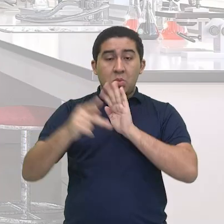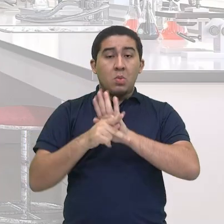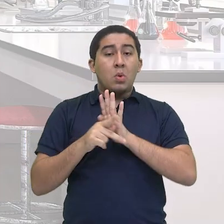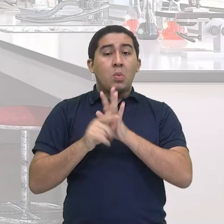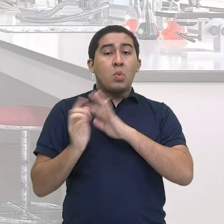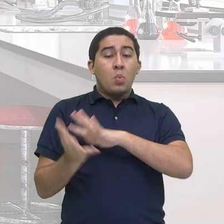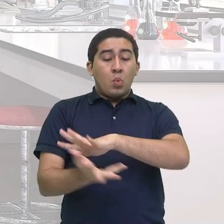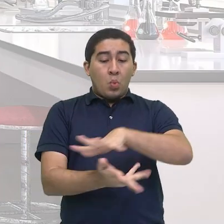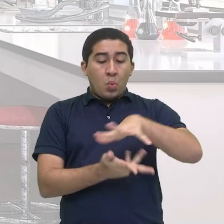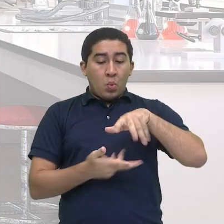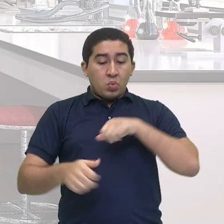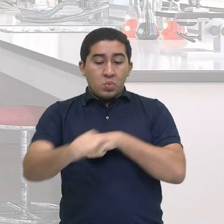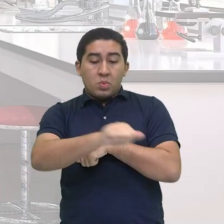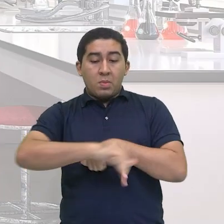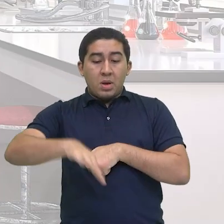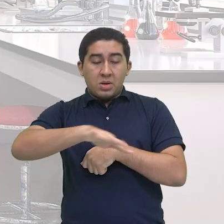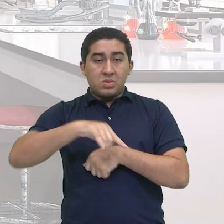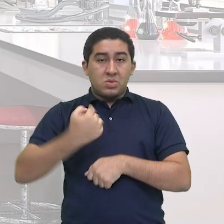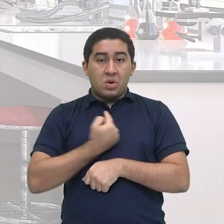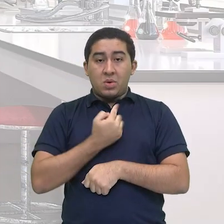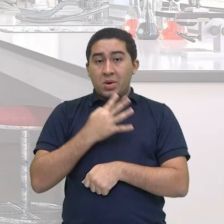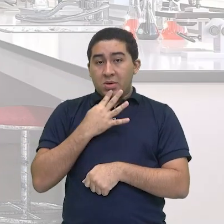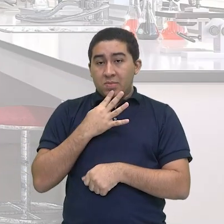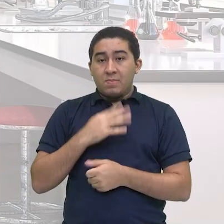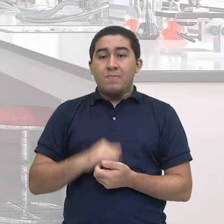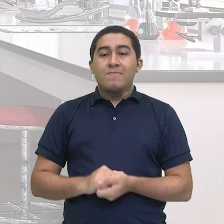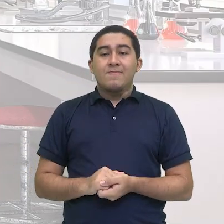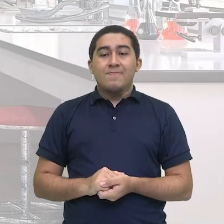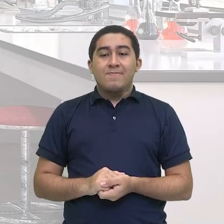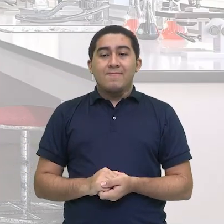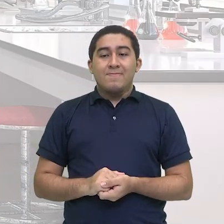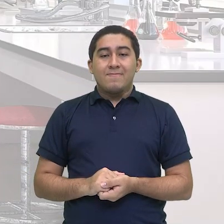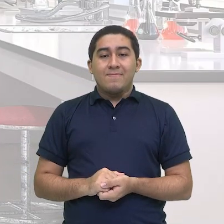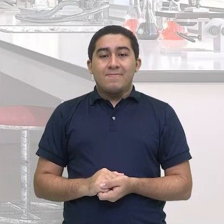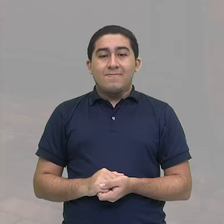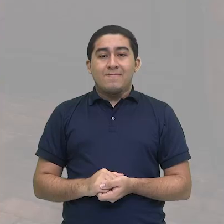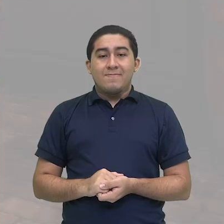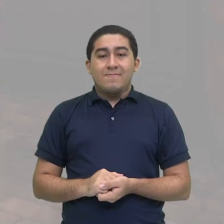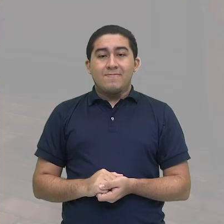do mundo que nos rodeia.